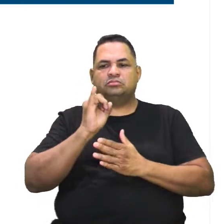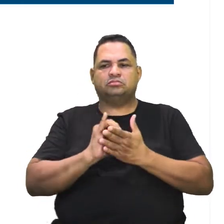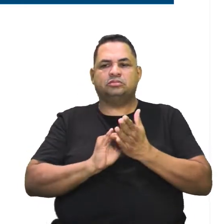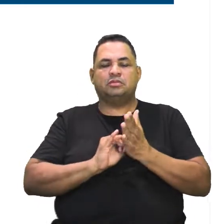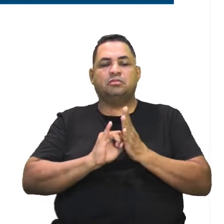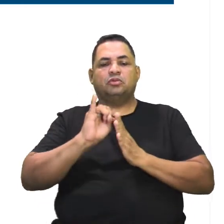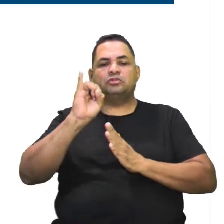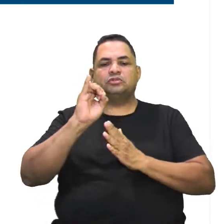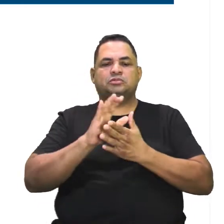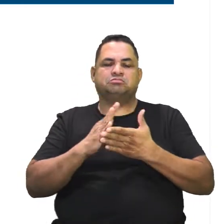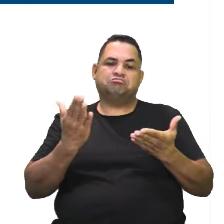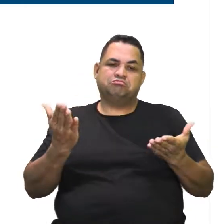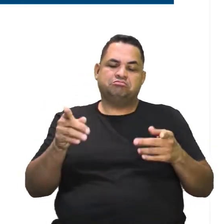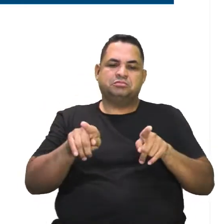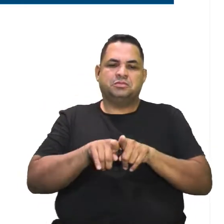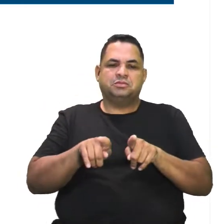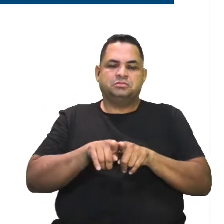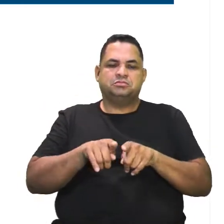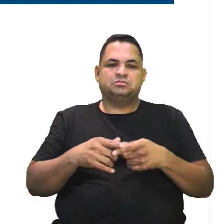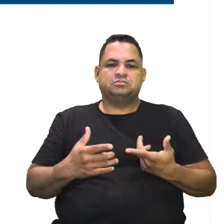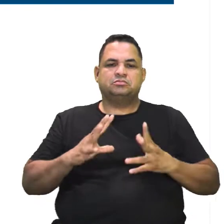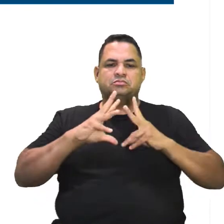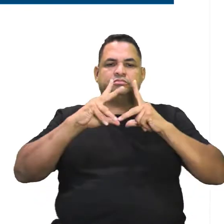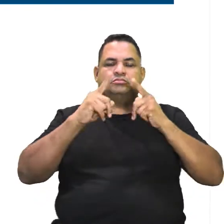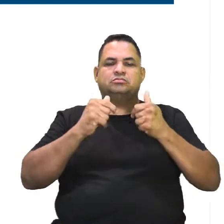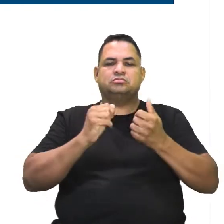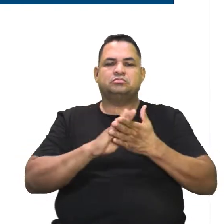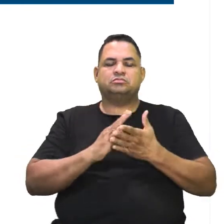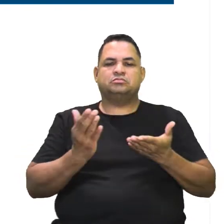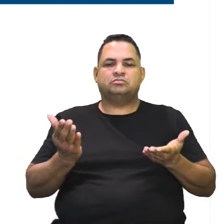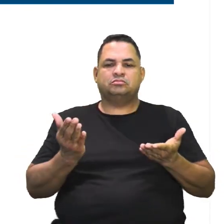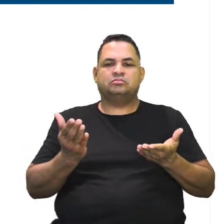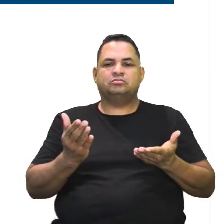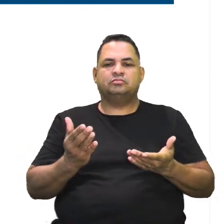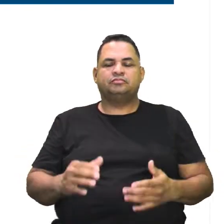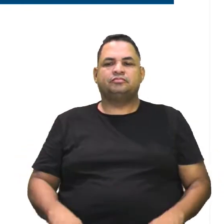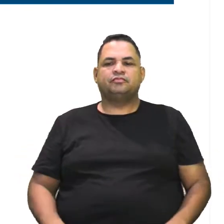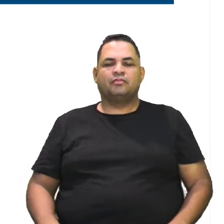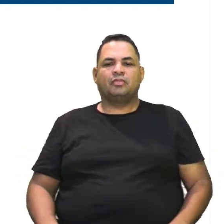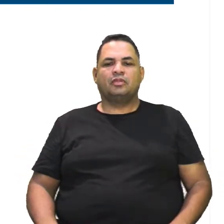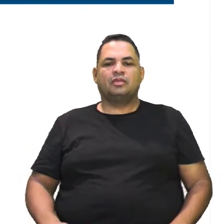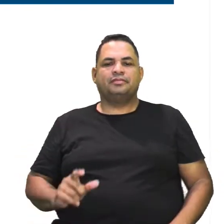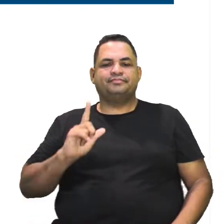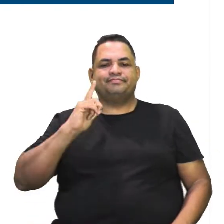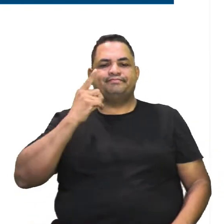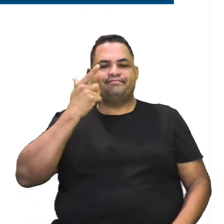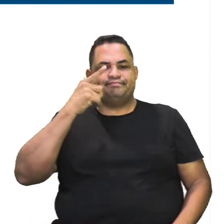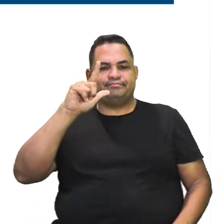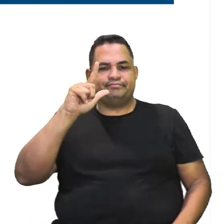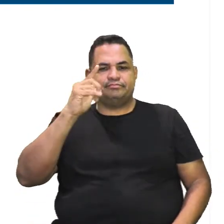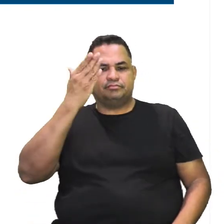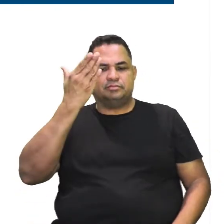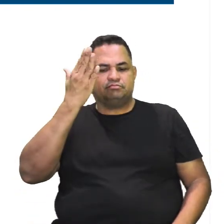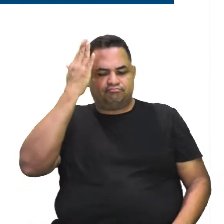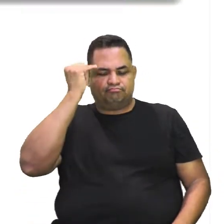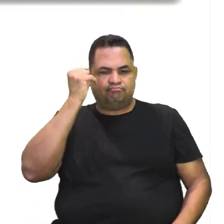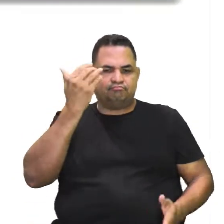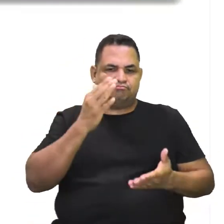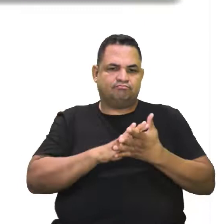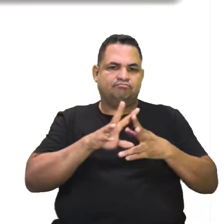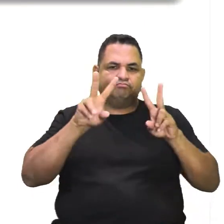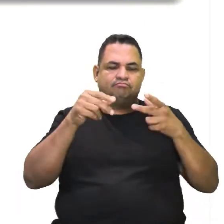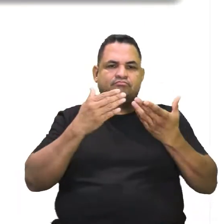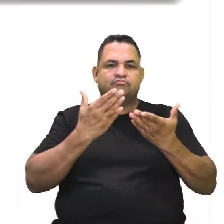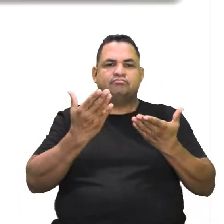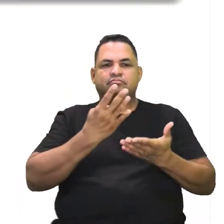falamos também de tributos. Beleza, né? E tudo isso junto a gente consegue ser competente no assunto, né? Então a gente